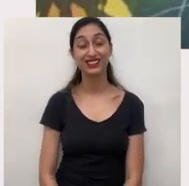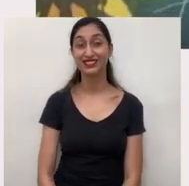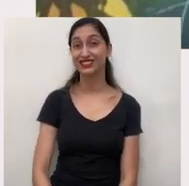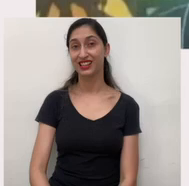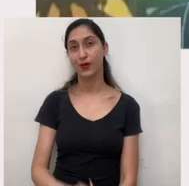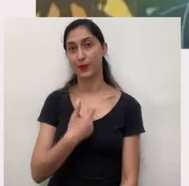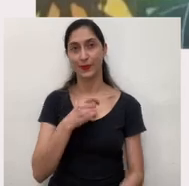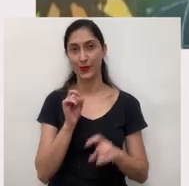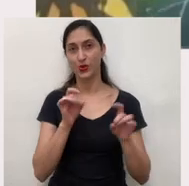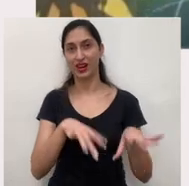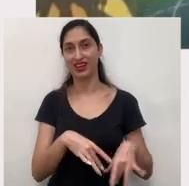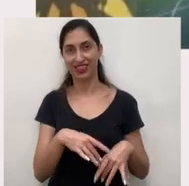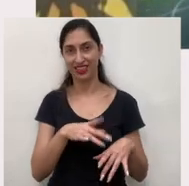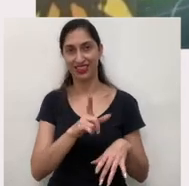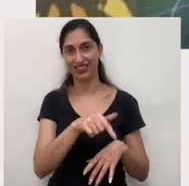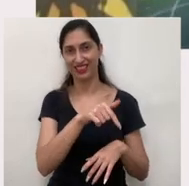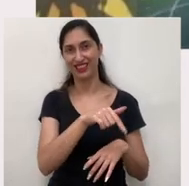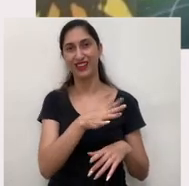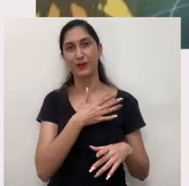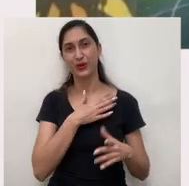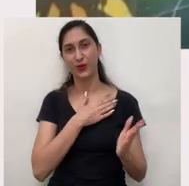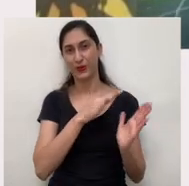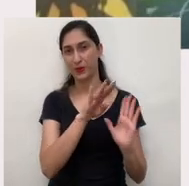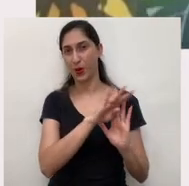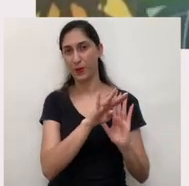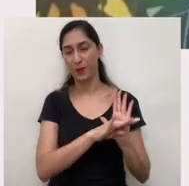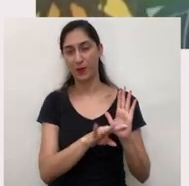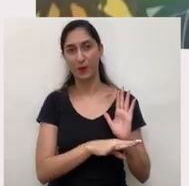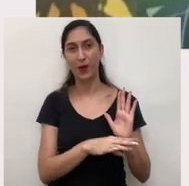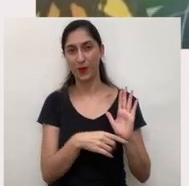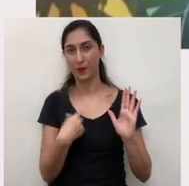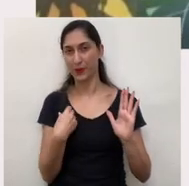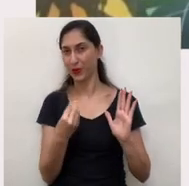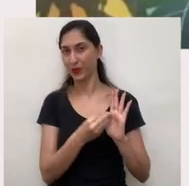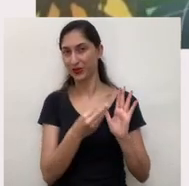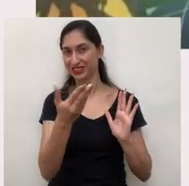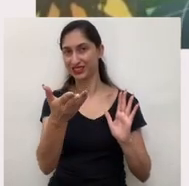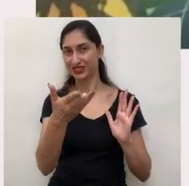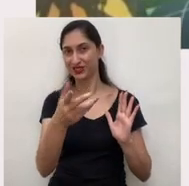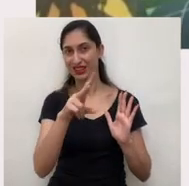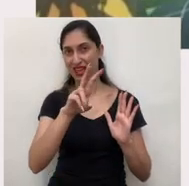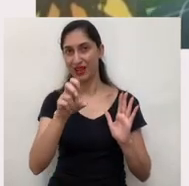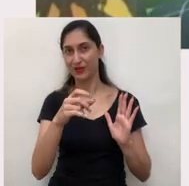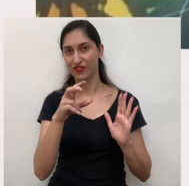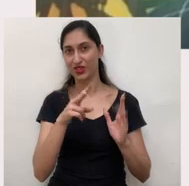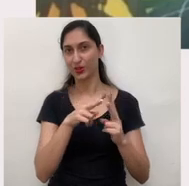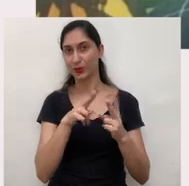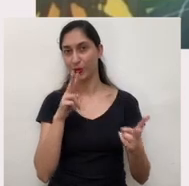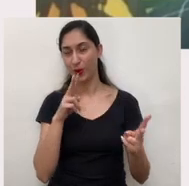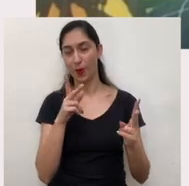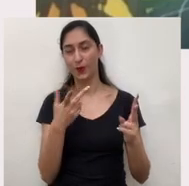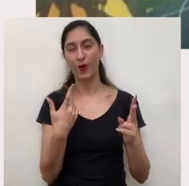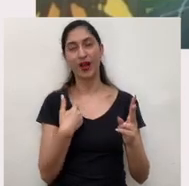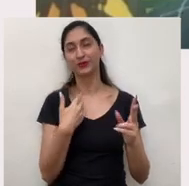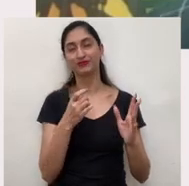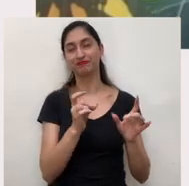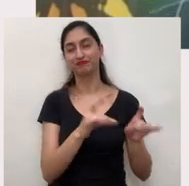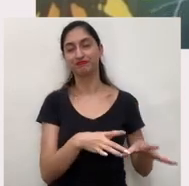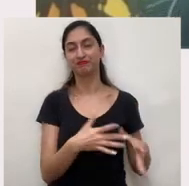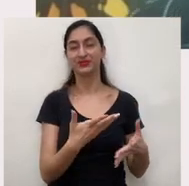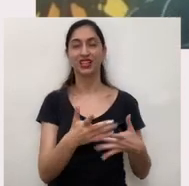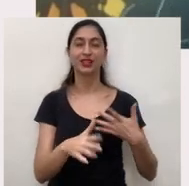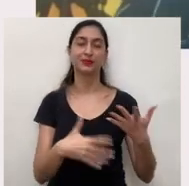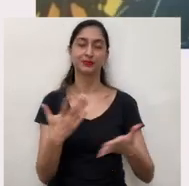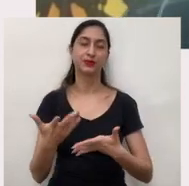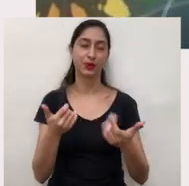acabei pulando sem querer, assim, né, para pensar assim essa existência, né, dessas imagens